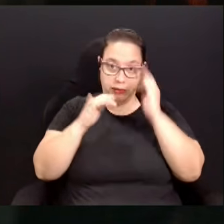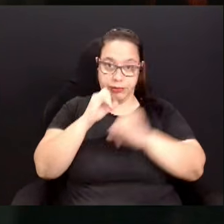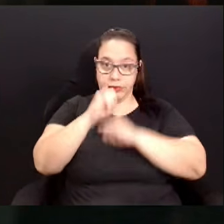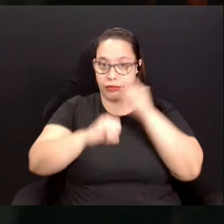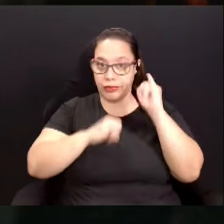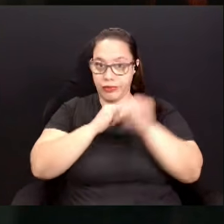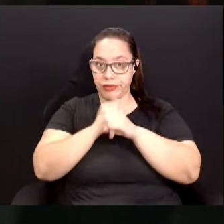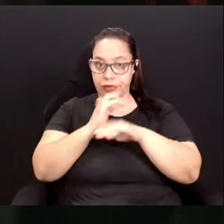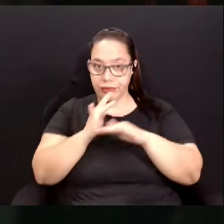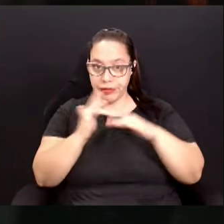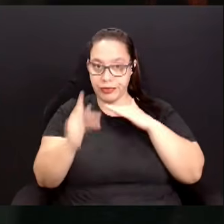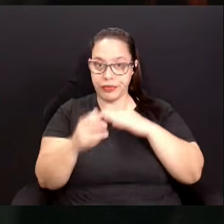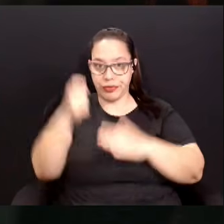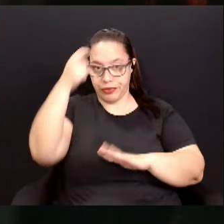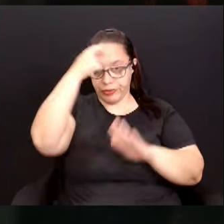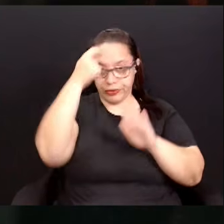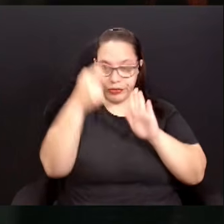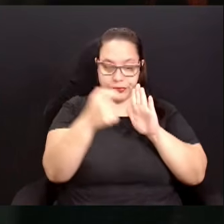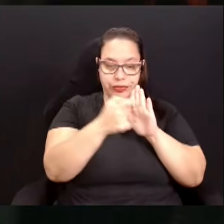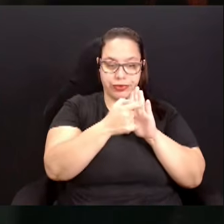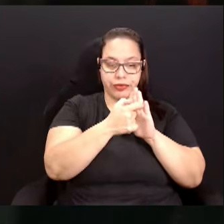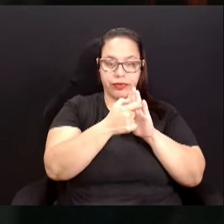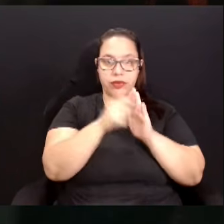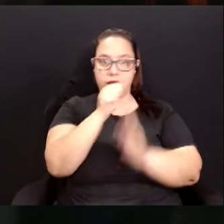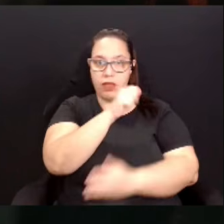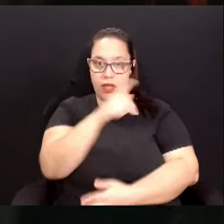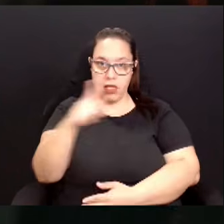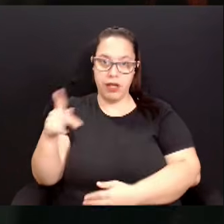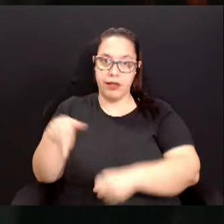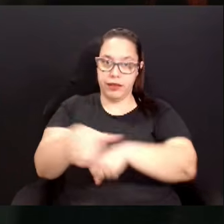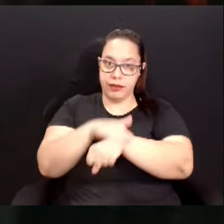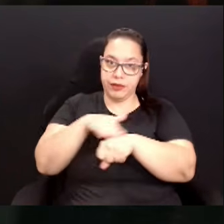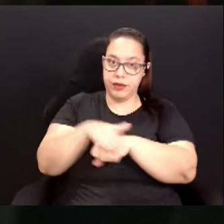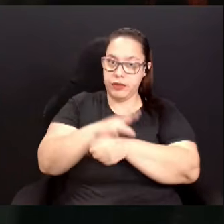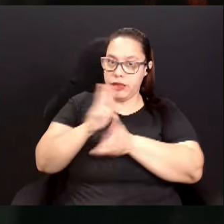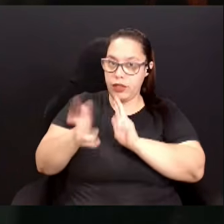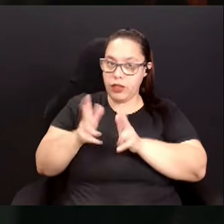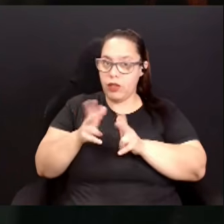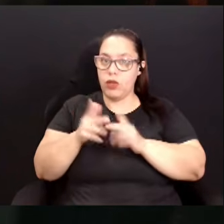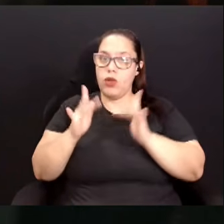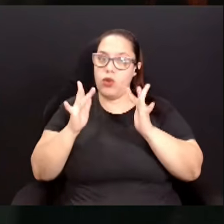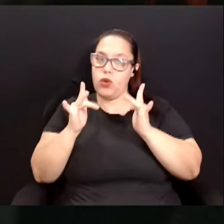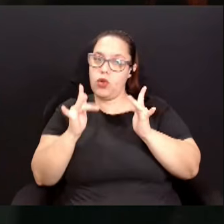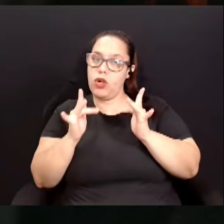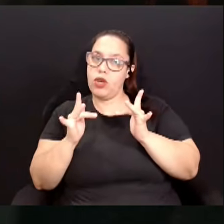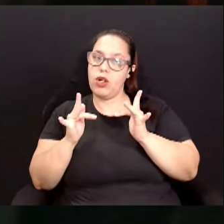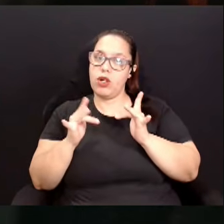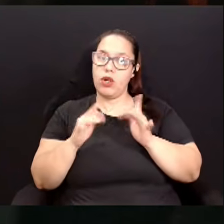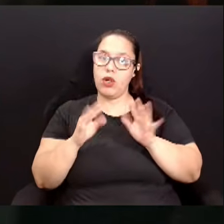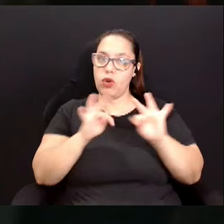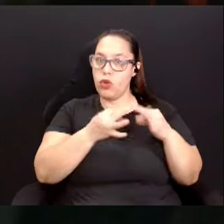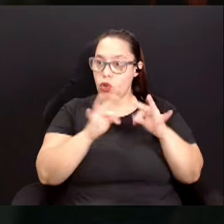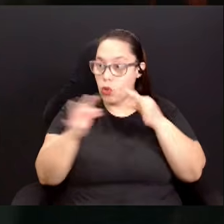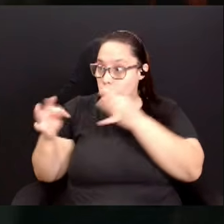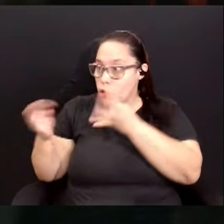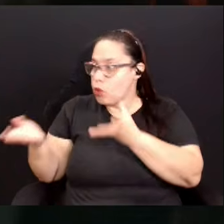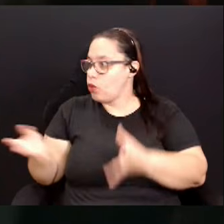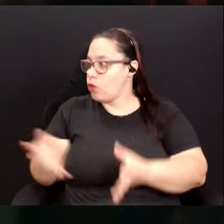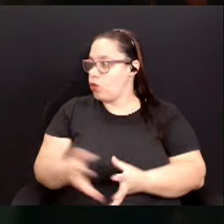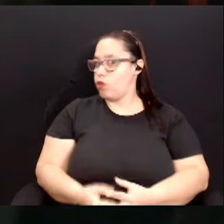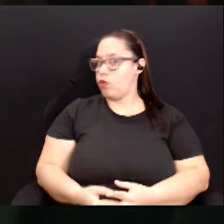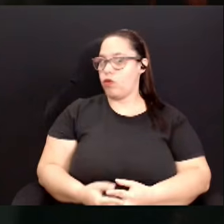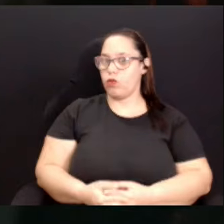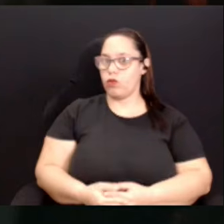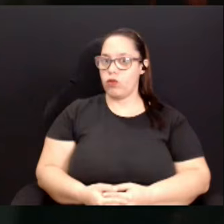inteligências artificiais, os aplicativos de conversa, aplicativos de namoro, é tudo muito tecnológico, né, todo mundo atrás